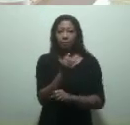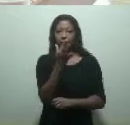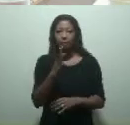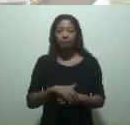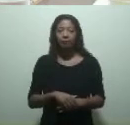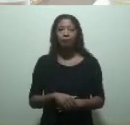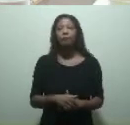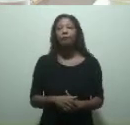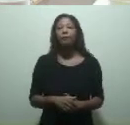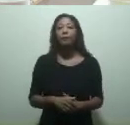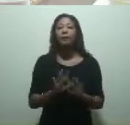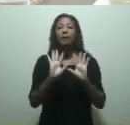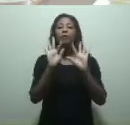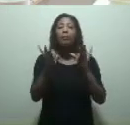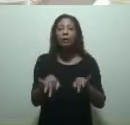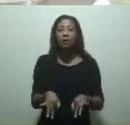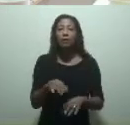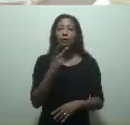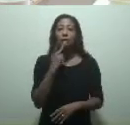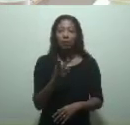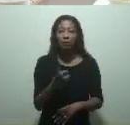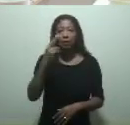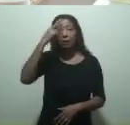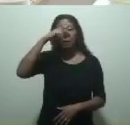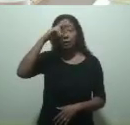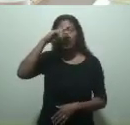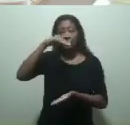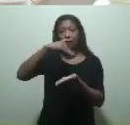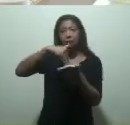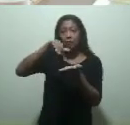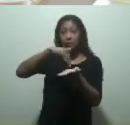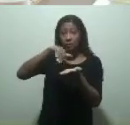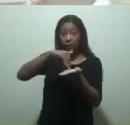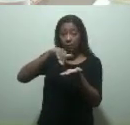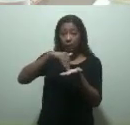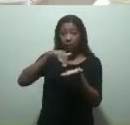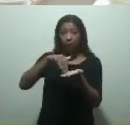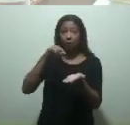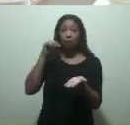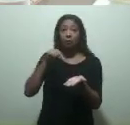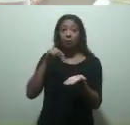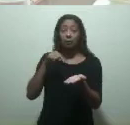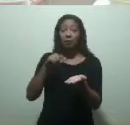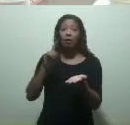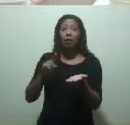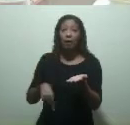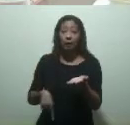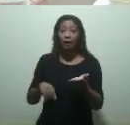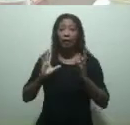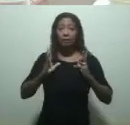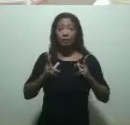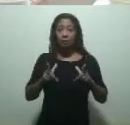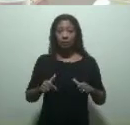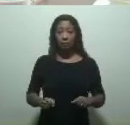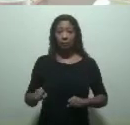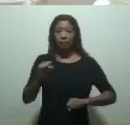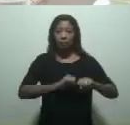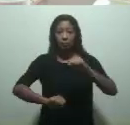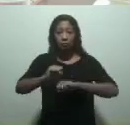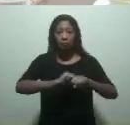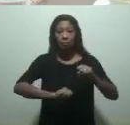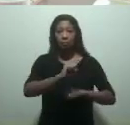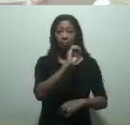seu pronunciamento, relembrando que o secretário em destaque de Parnamirim é o da Secretaria de Limpeza Urbana,